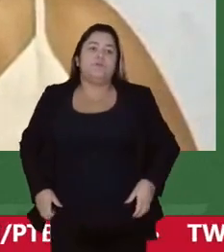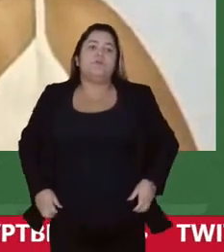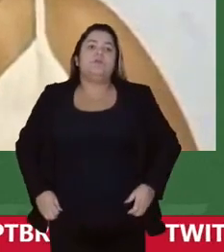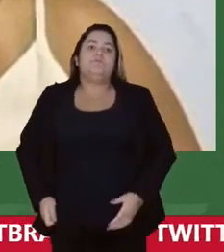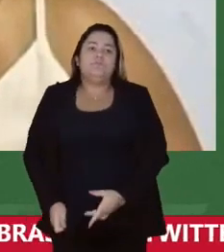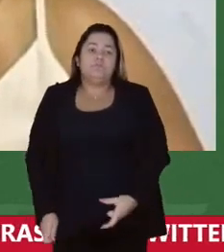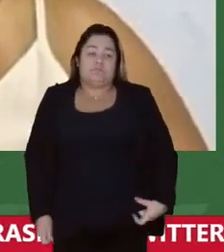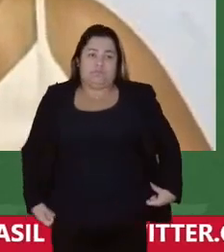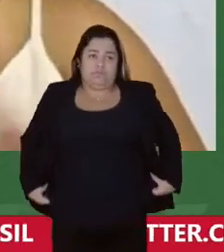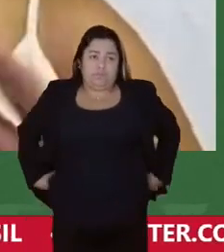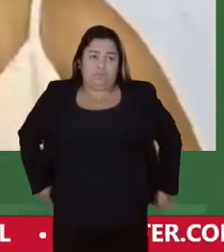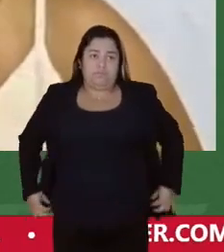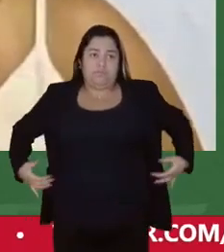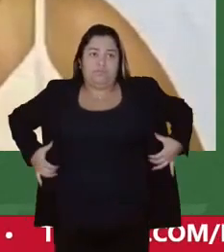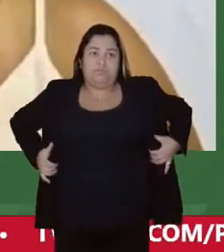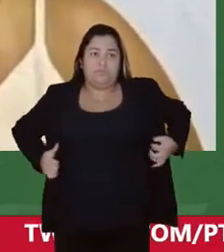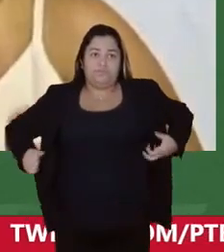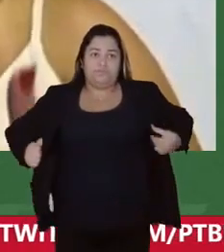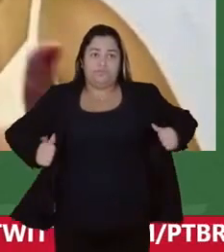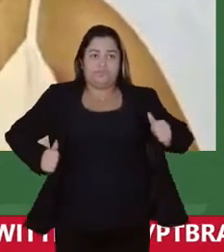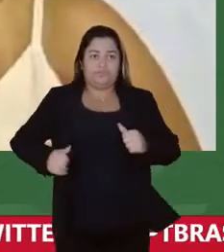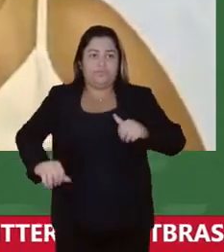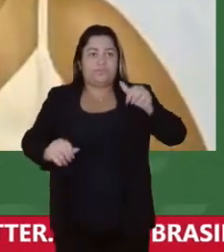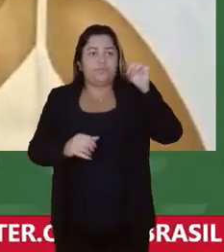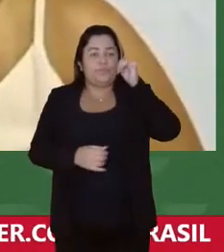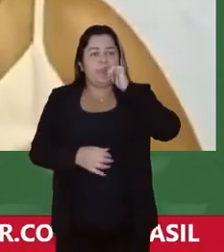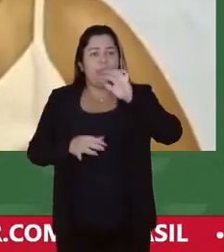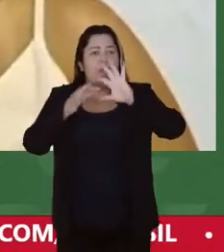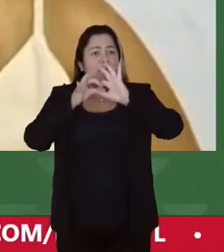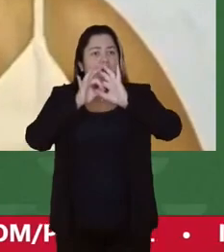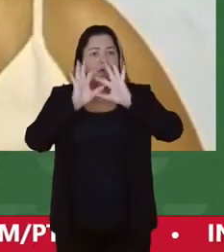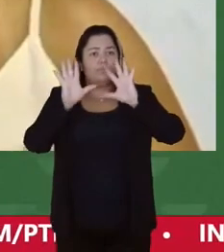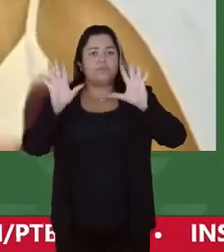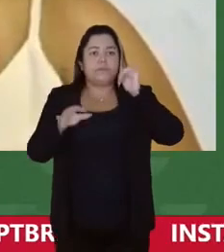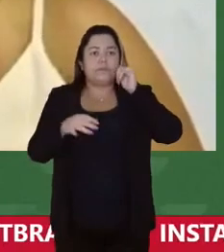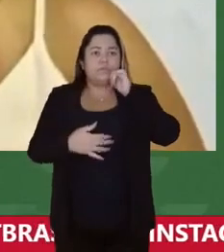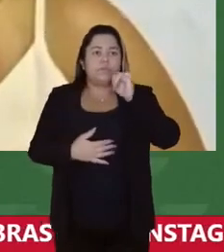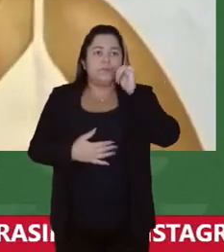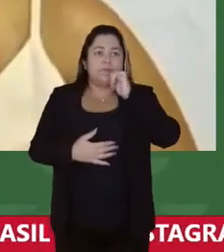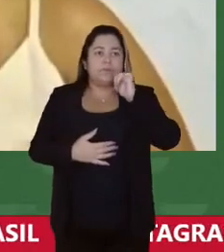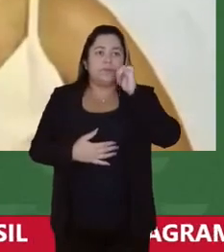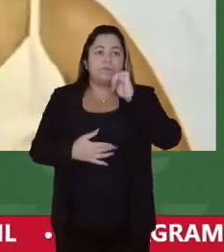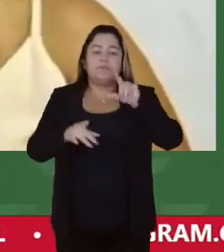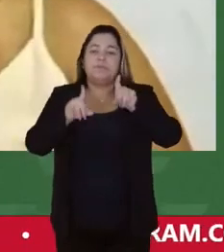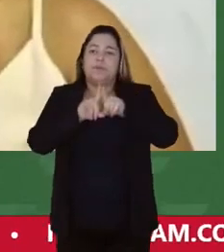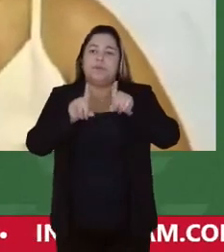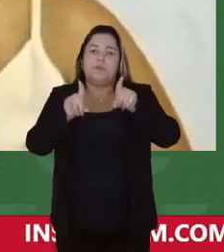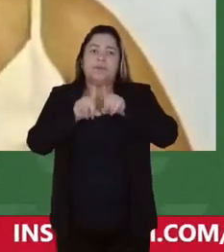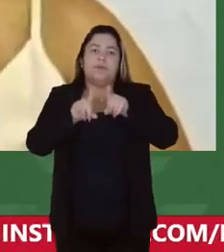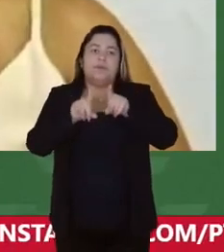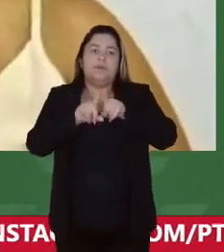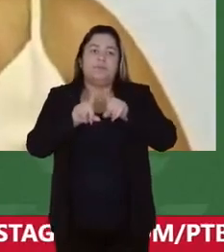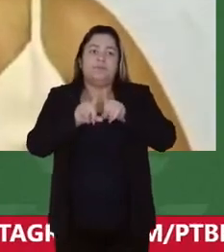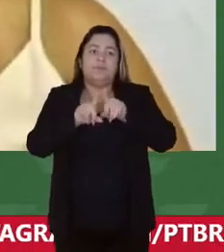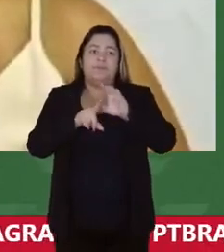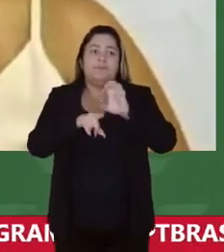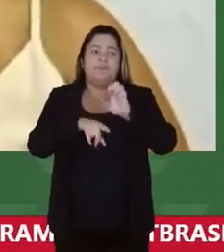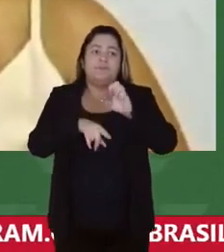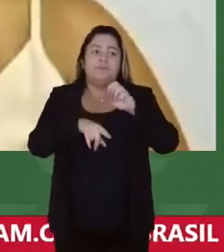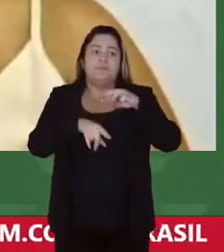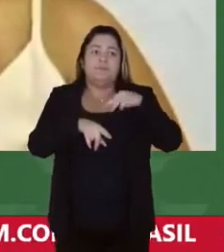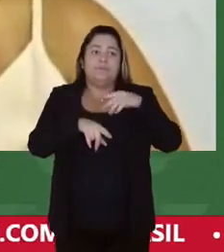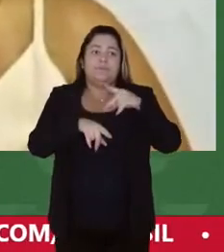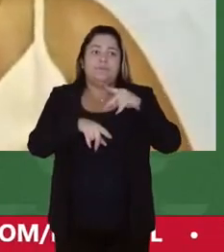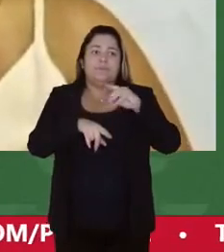águas, principalmente para a emancipação das mulheres, para a liberdade das mulheres, para o empoderamento e para que as mulheres permaneçam